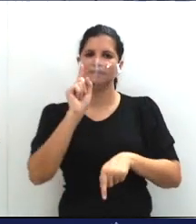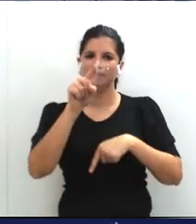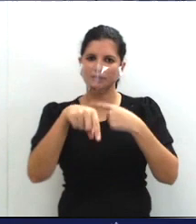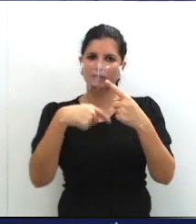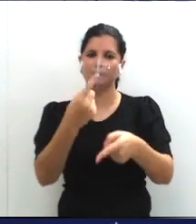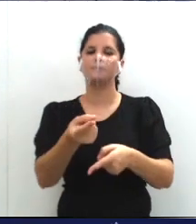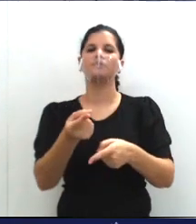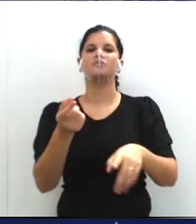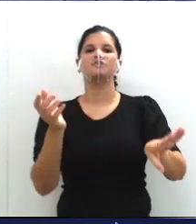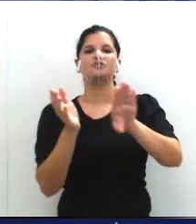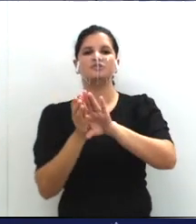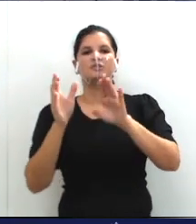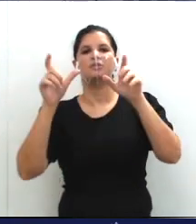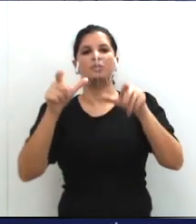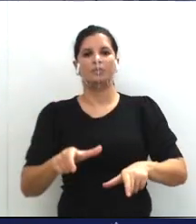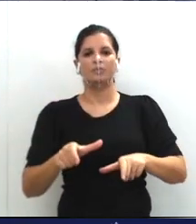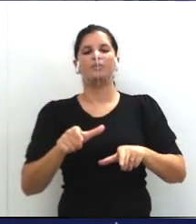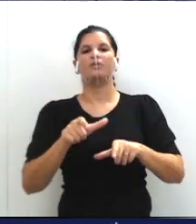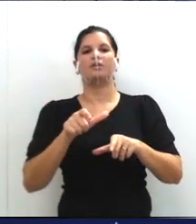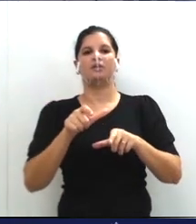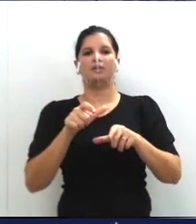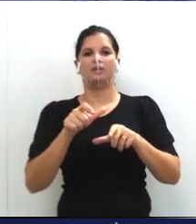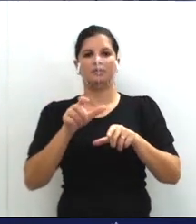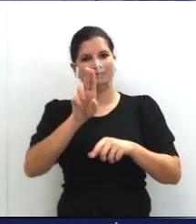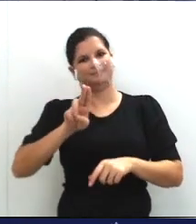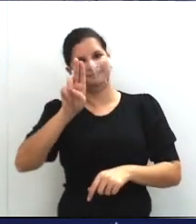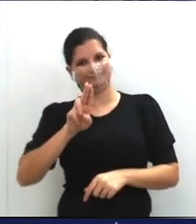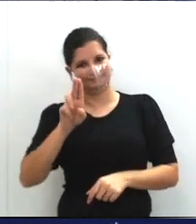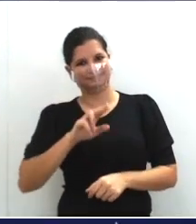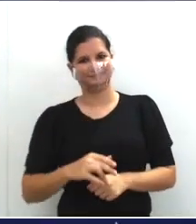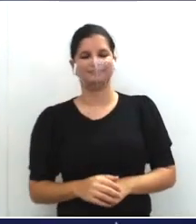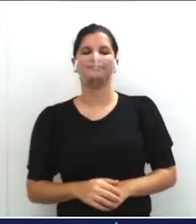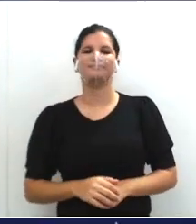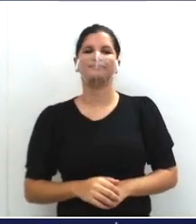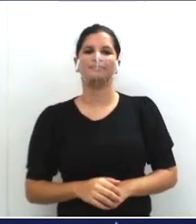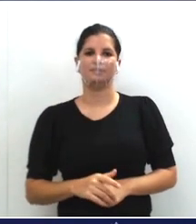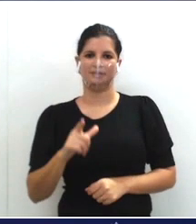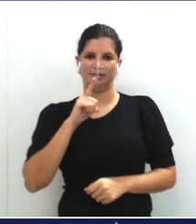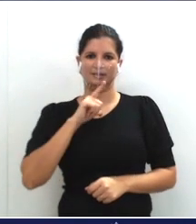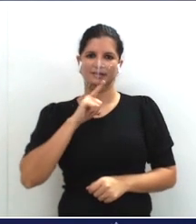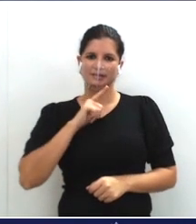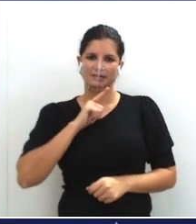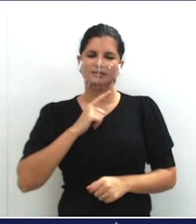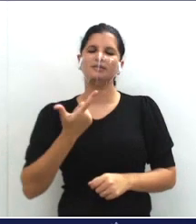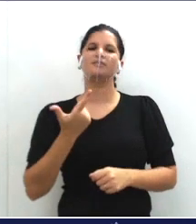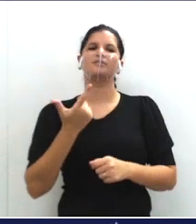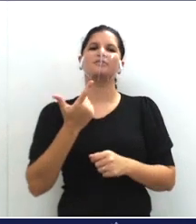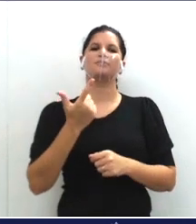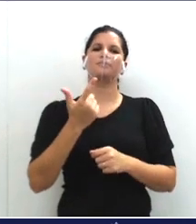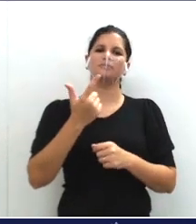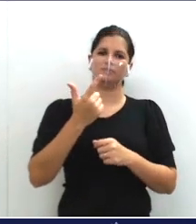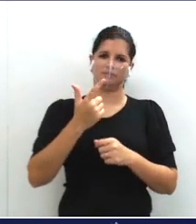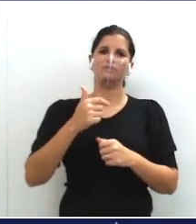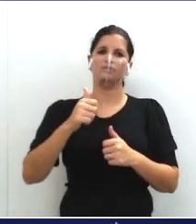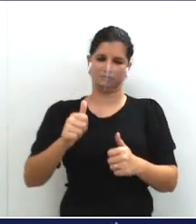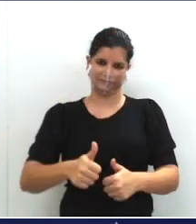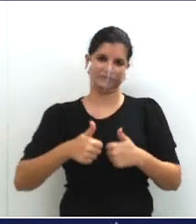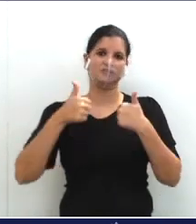depois até aos lugares onde será consumida. Então, existe o que a gente chama